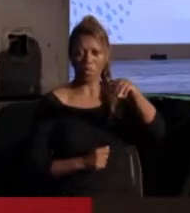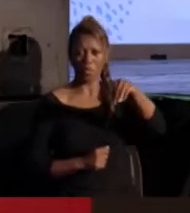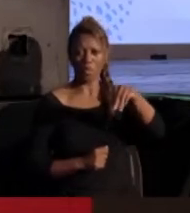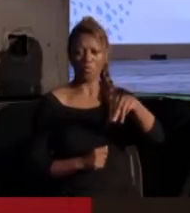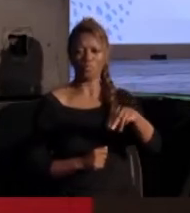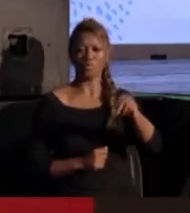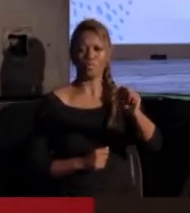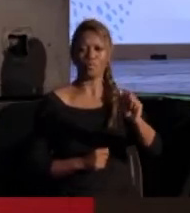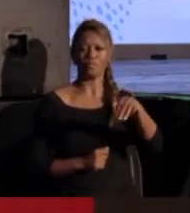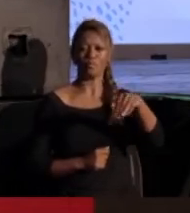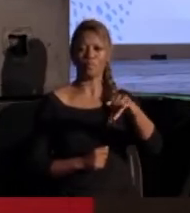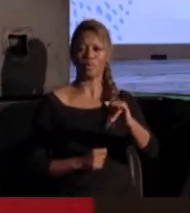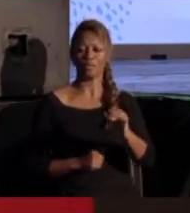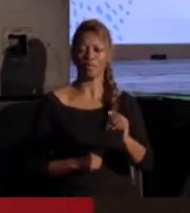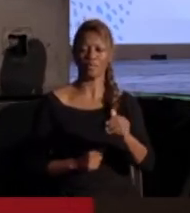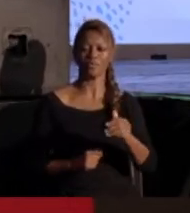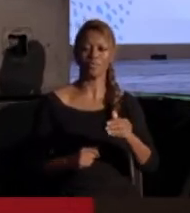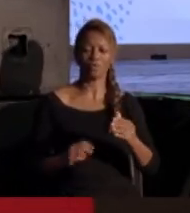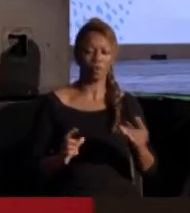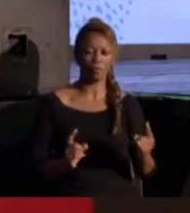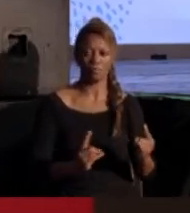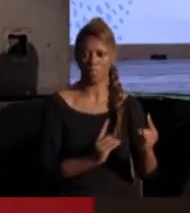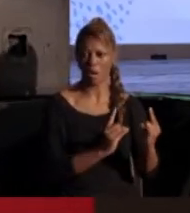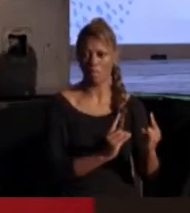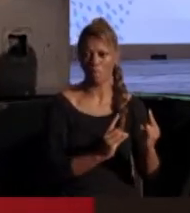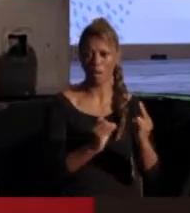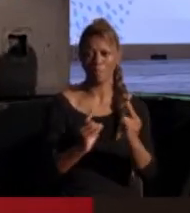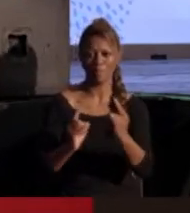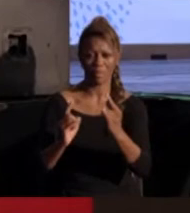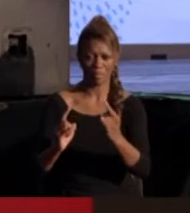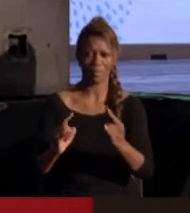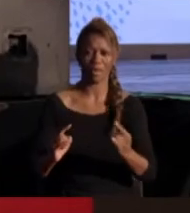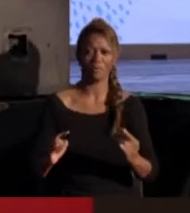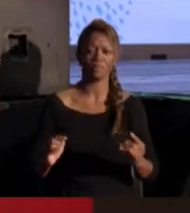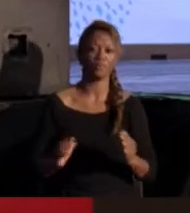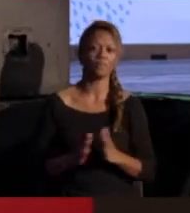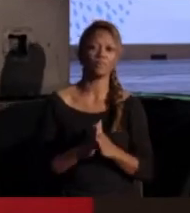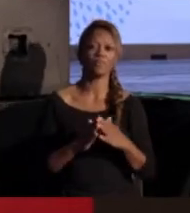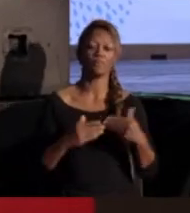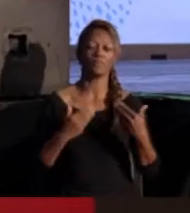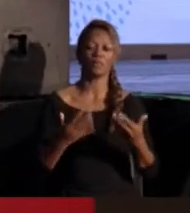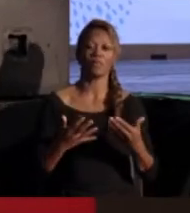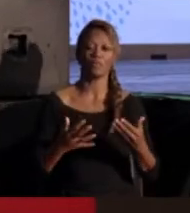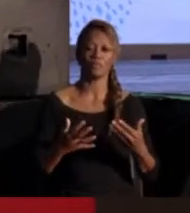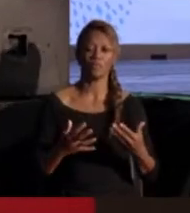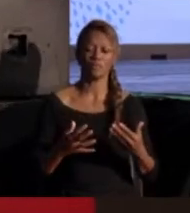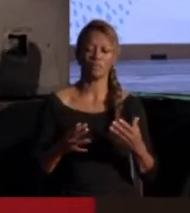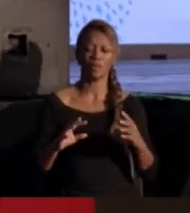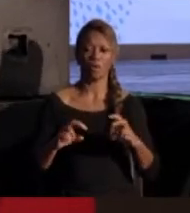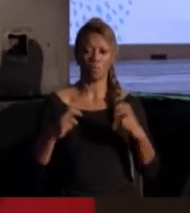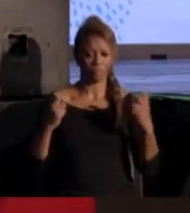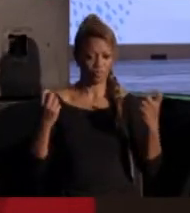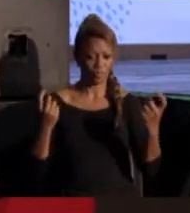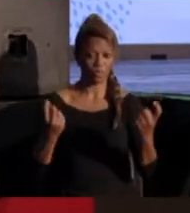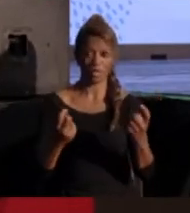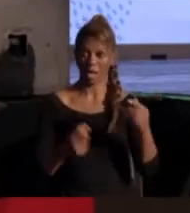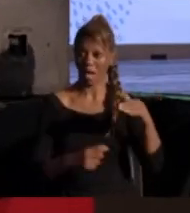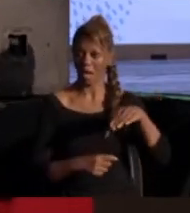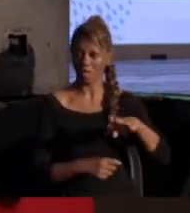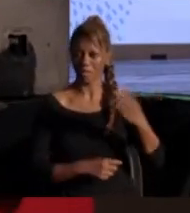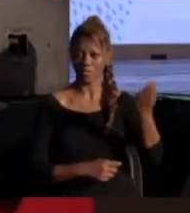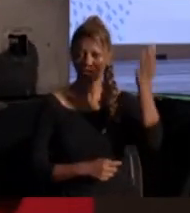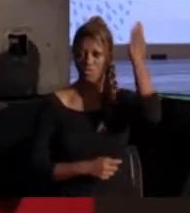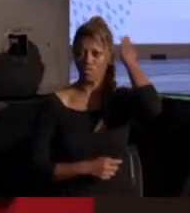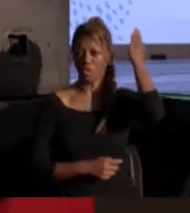encontro das várias aldeias, das várias comunidades, as Rearu. E aqui nós estamos no Sesc, exatamente